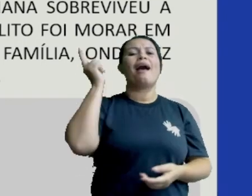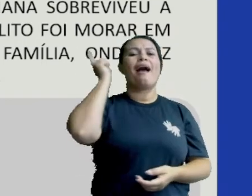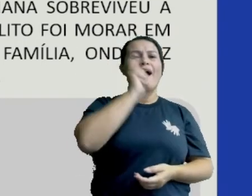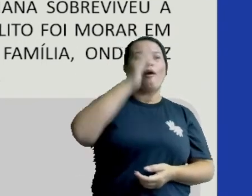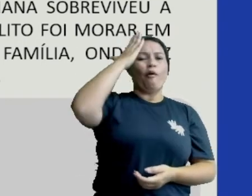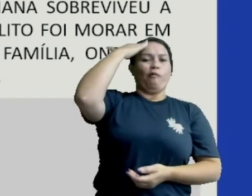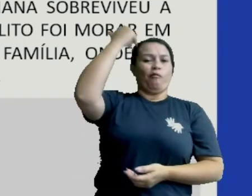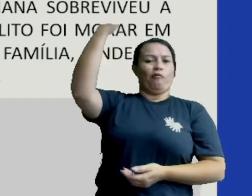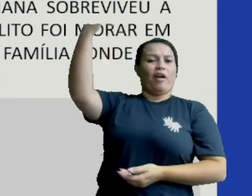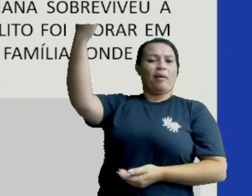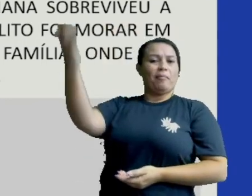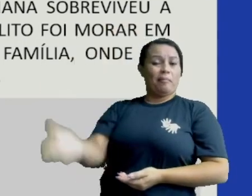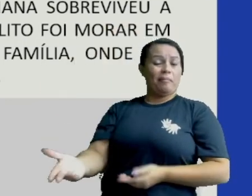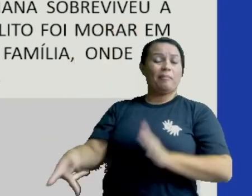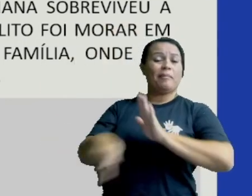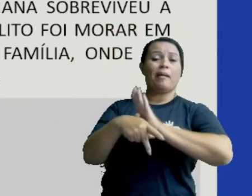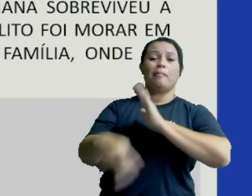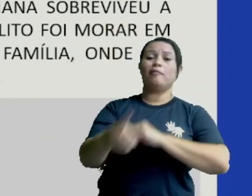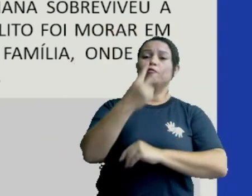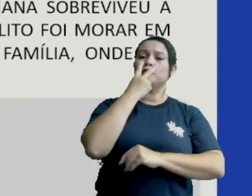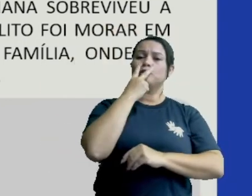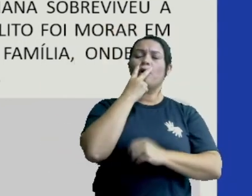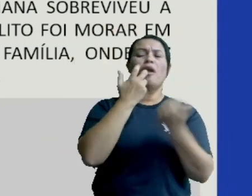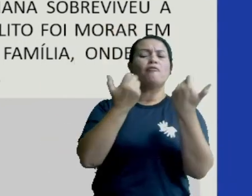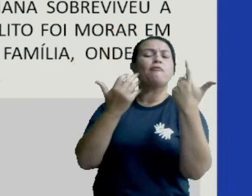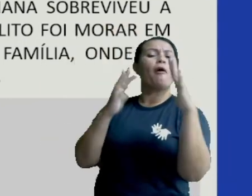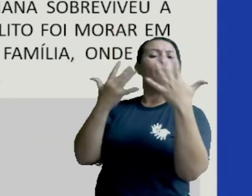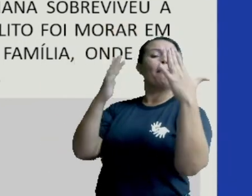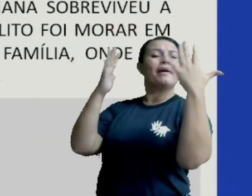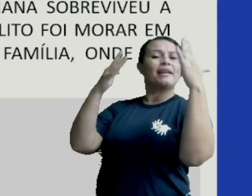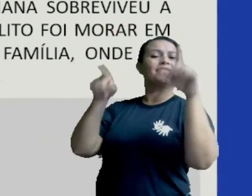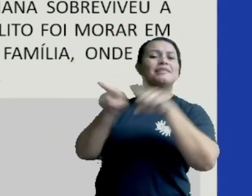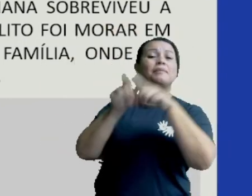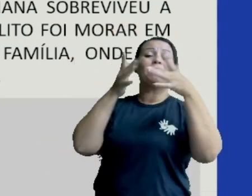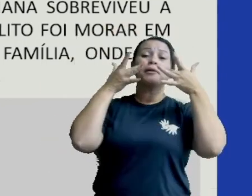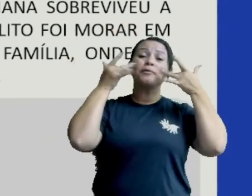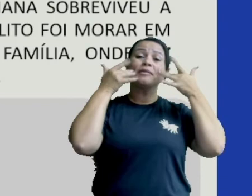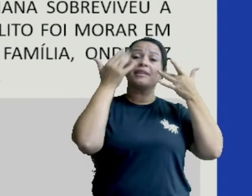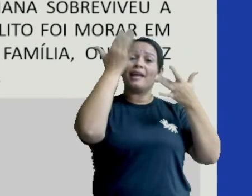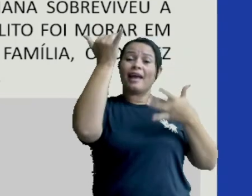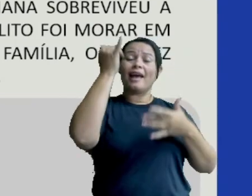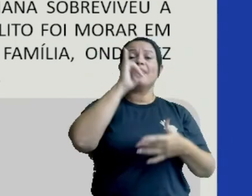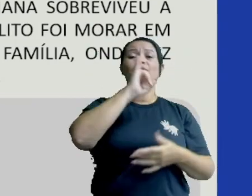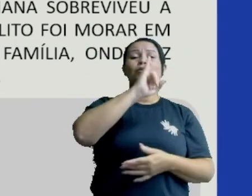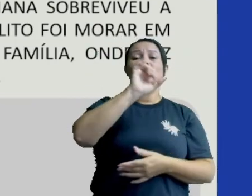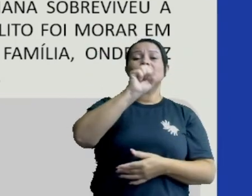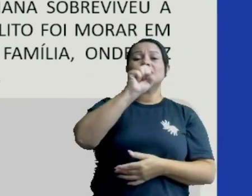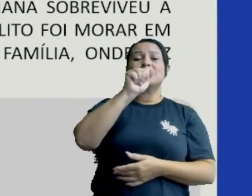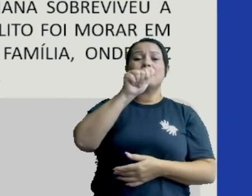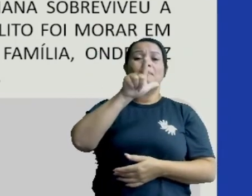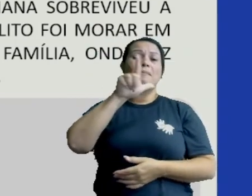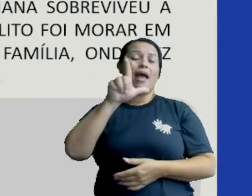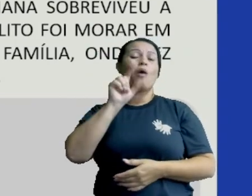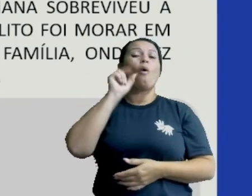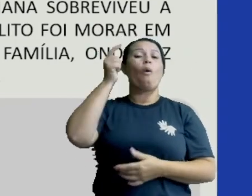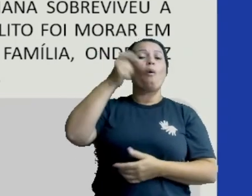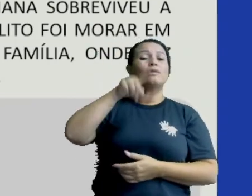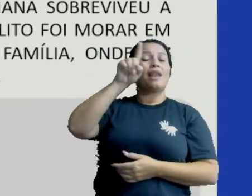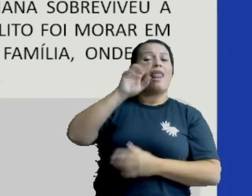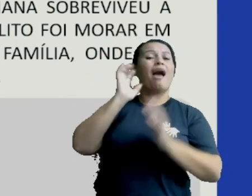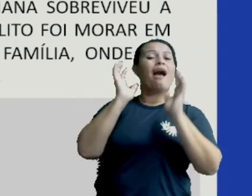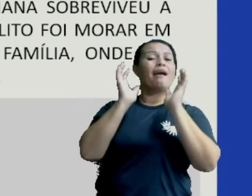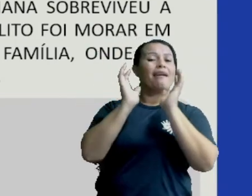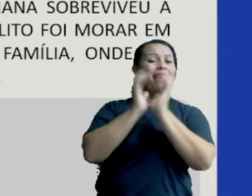Antão, em Pernambuco, chegando a ser homenageada no Teatro Santa Isabel de Recife. Saudada por um